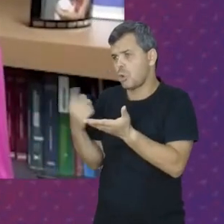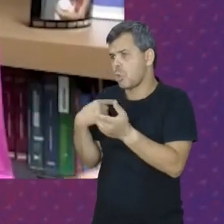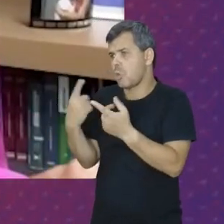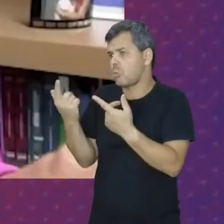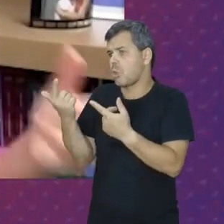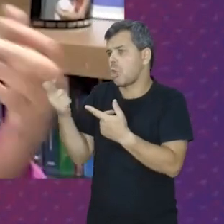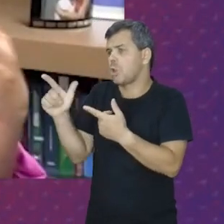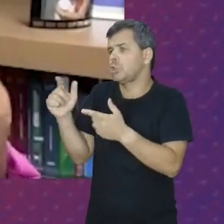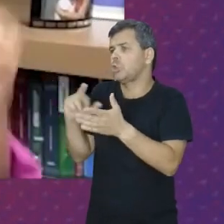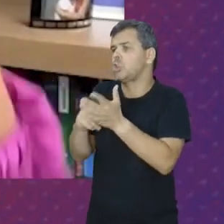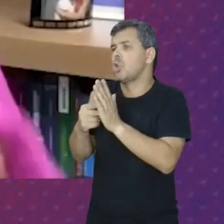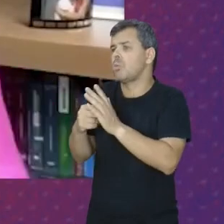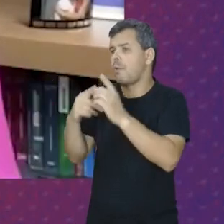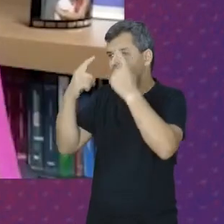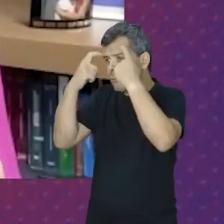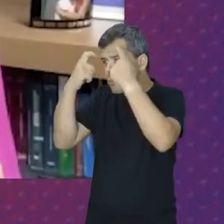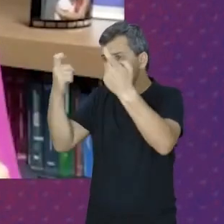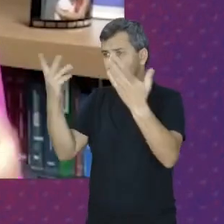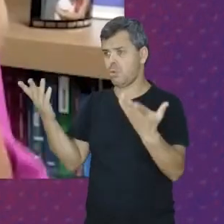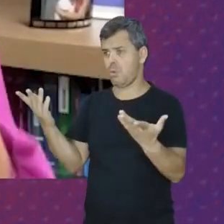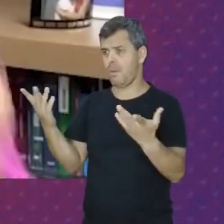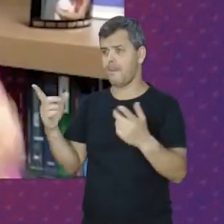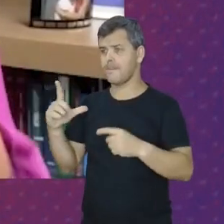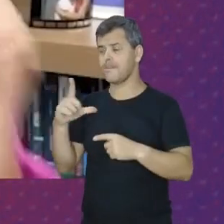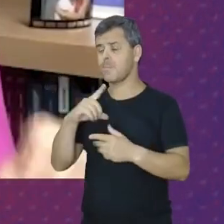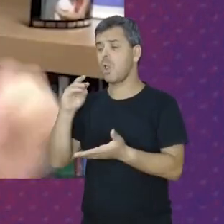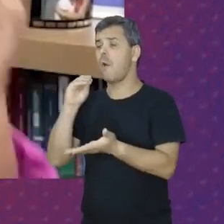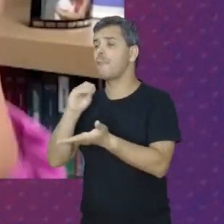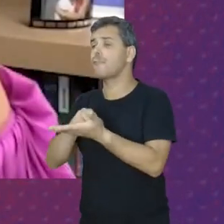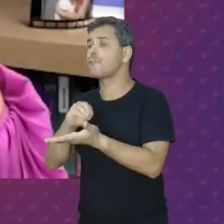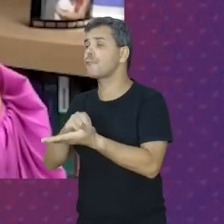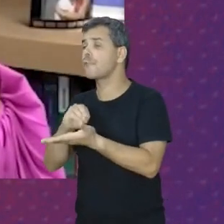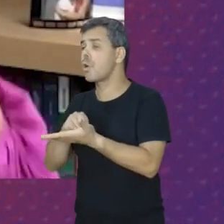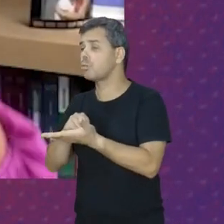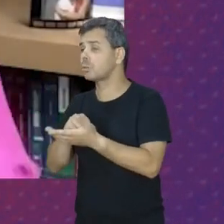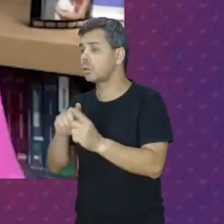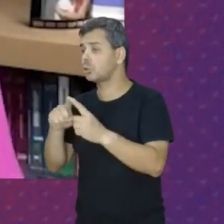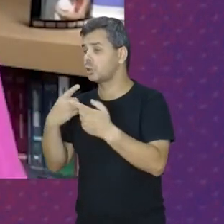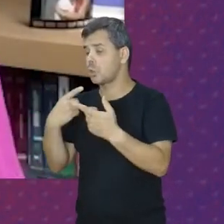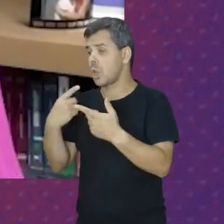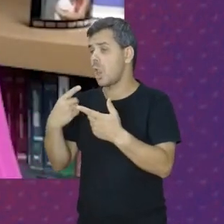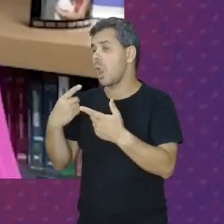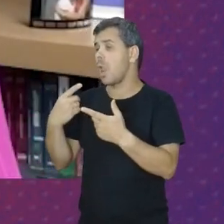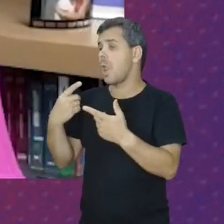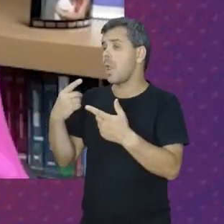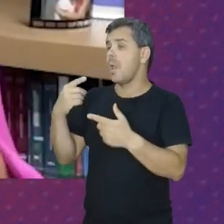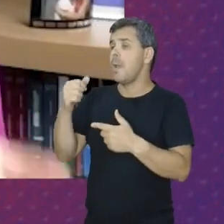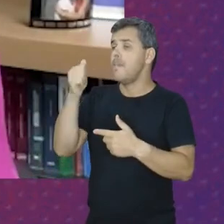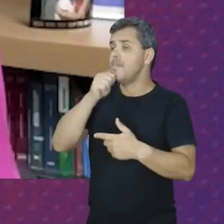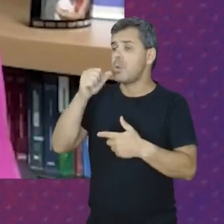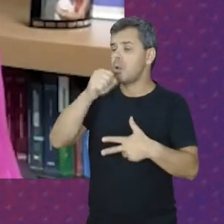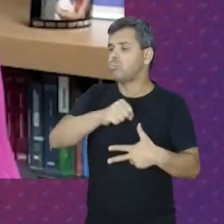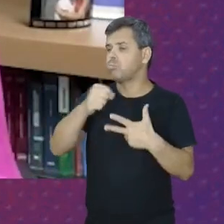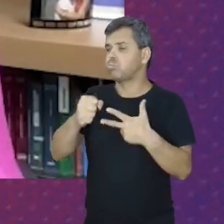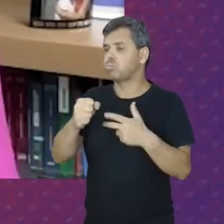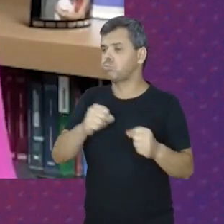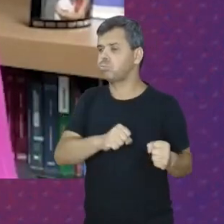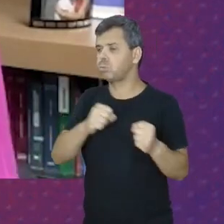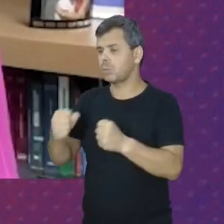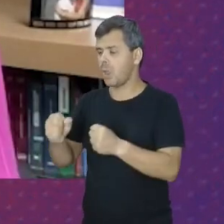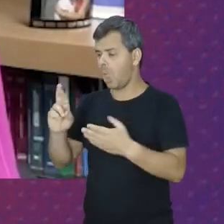de violência política, mas tinha a ausência das mulheres nos espaços de decisão. O número,